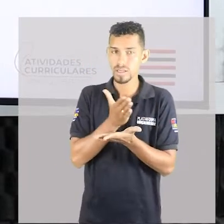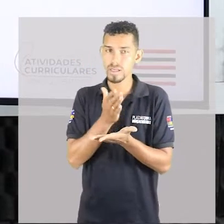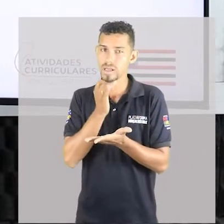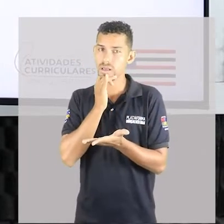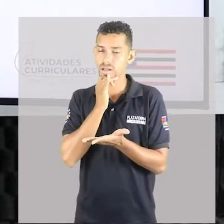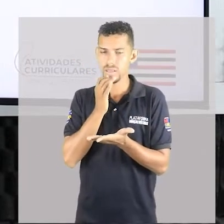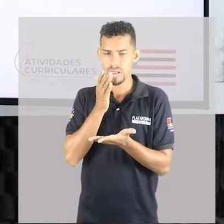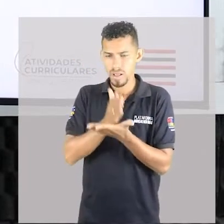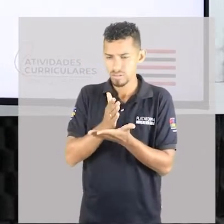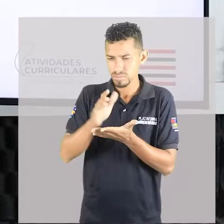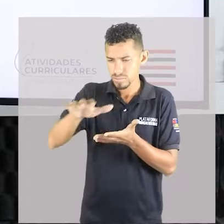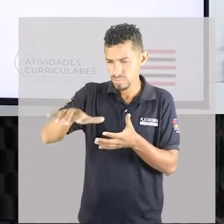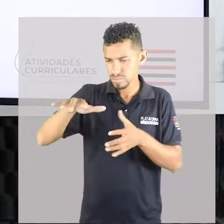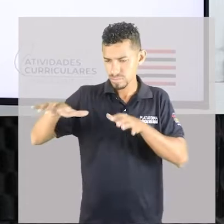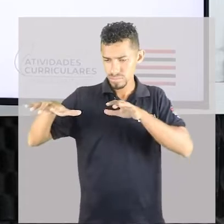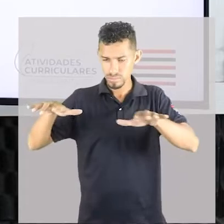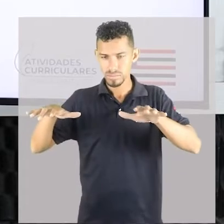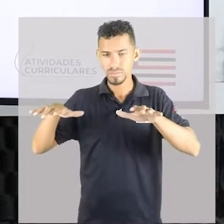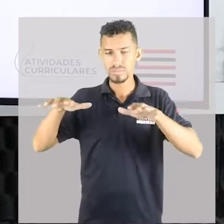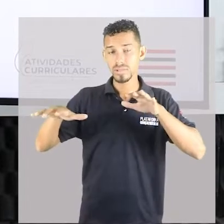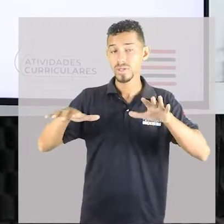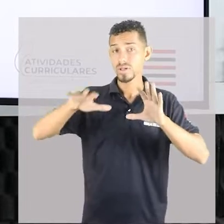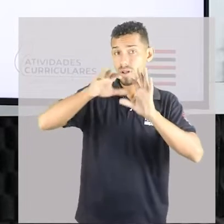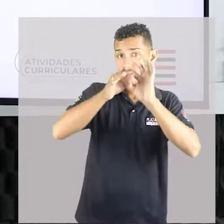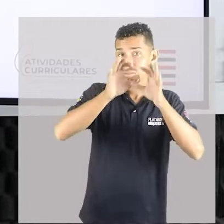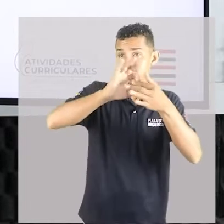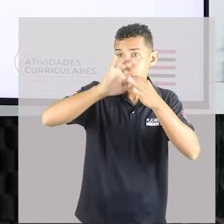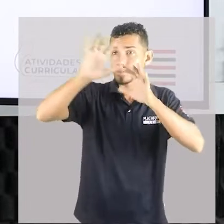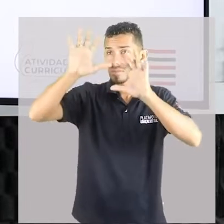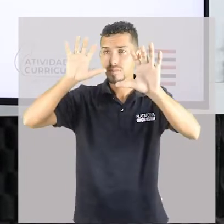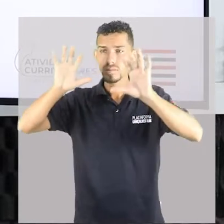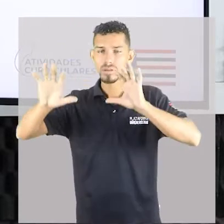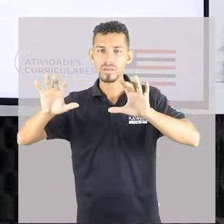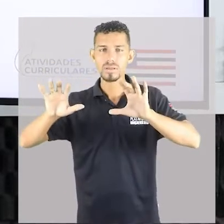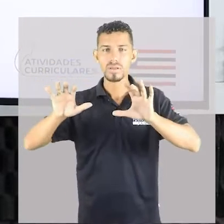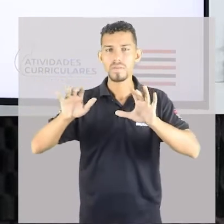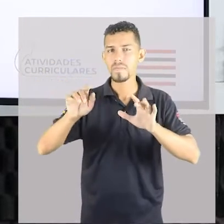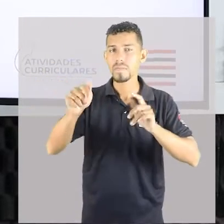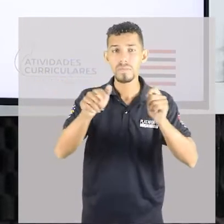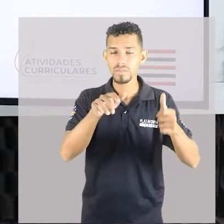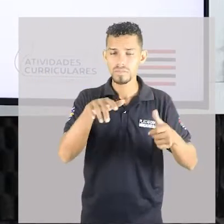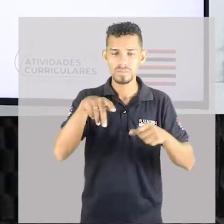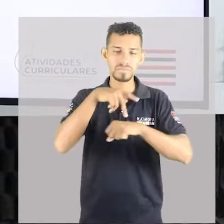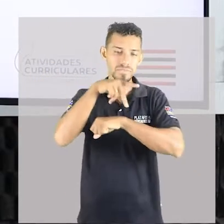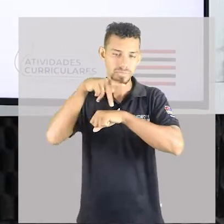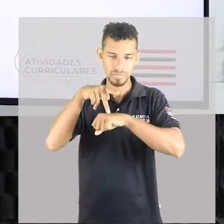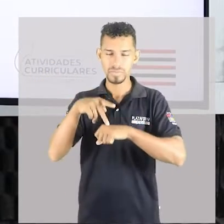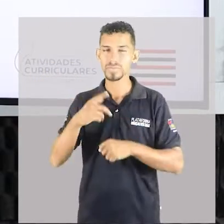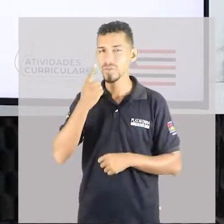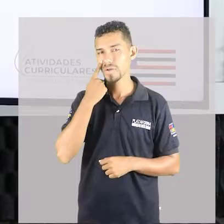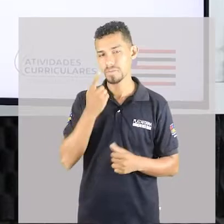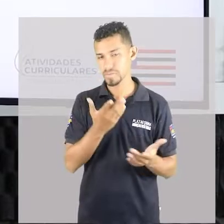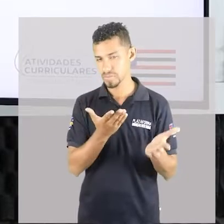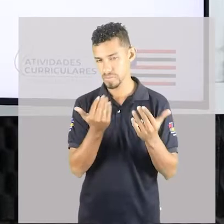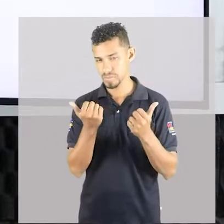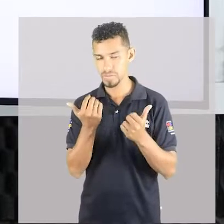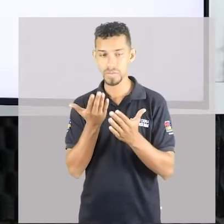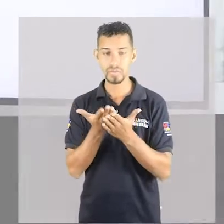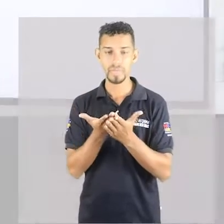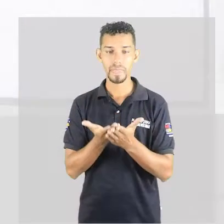de loteamento desses continentes por poucos países. Então vamos aqui para a nossa aula de